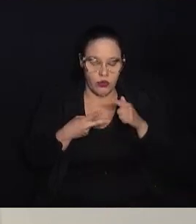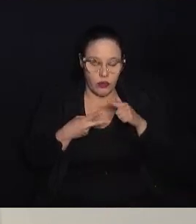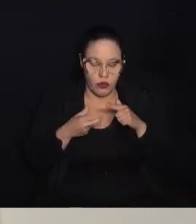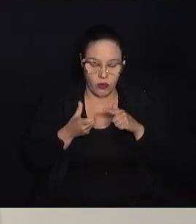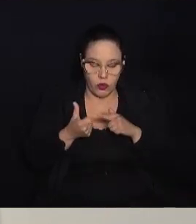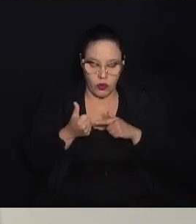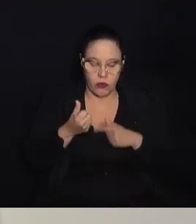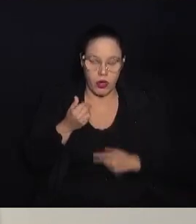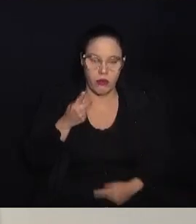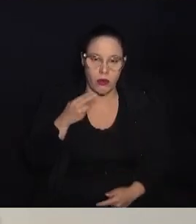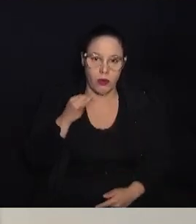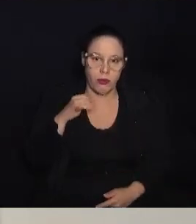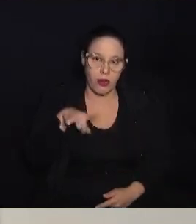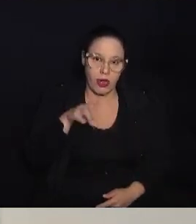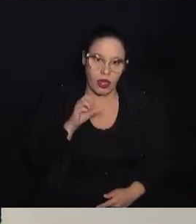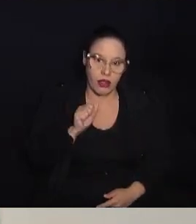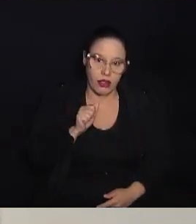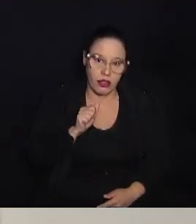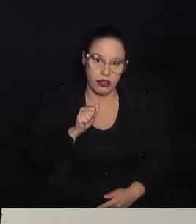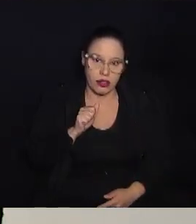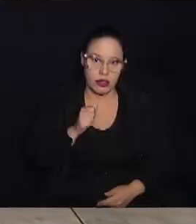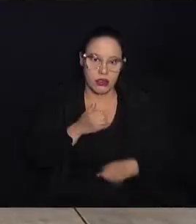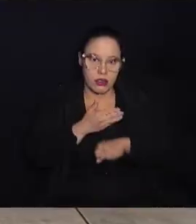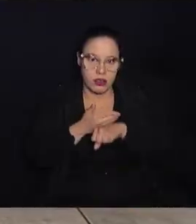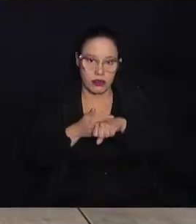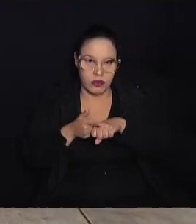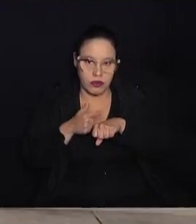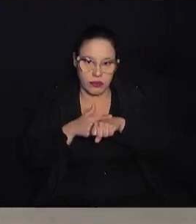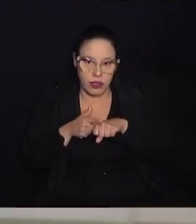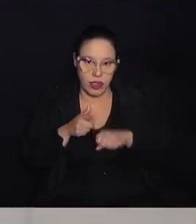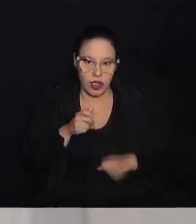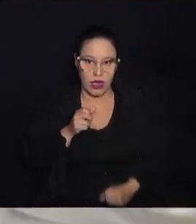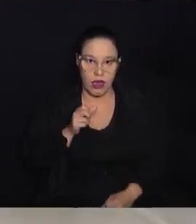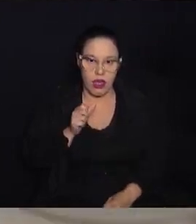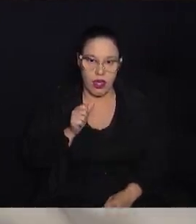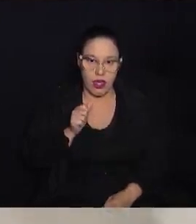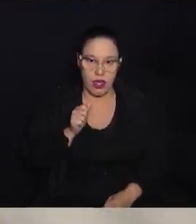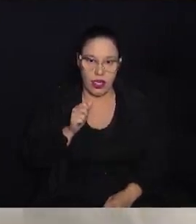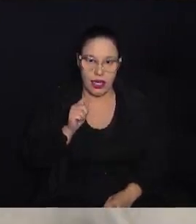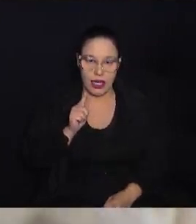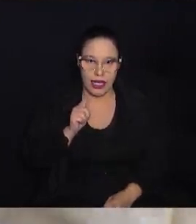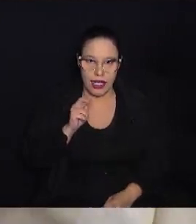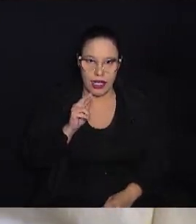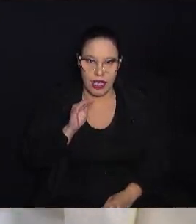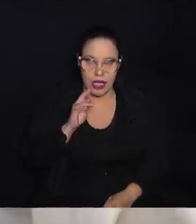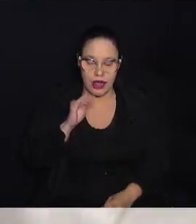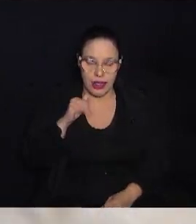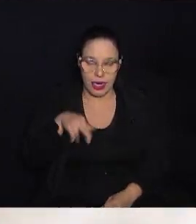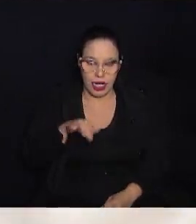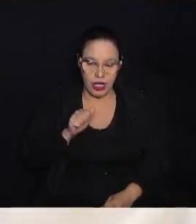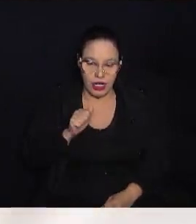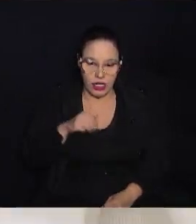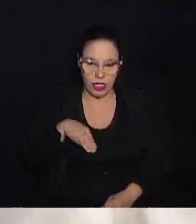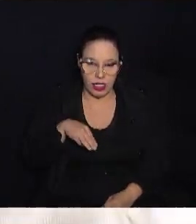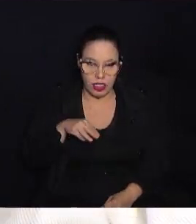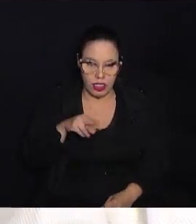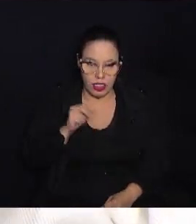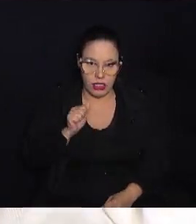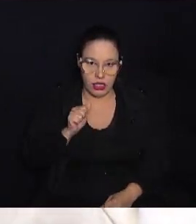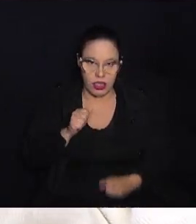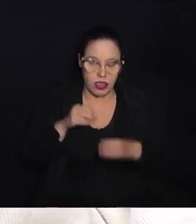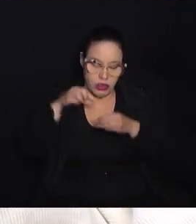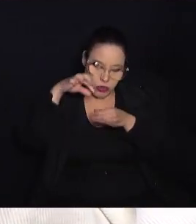usar em e de forma cicatrizante e antioxidante na pele pigalo catequina ela é um uma catequina é presente no chá